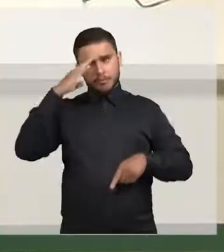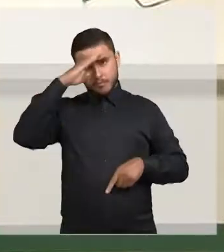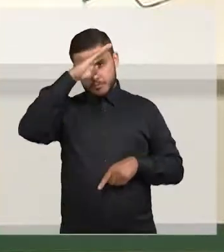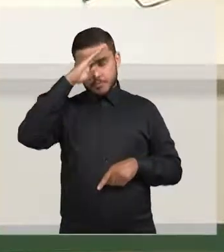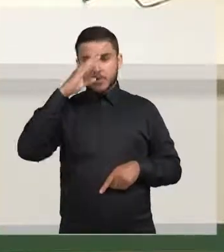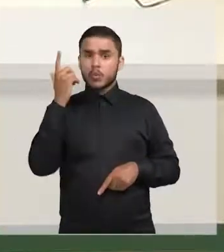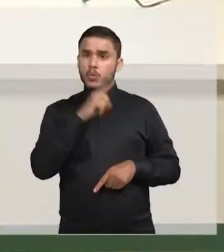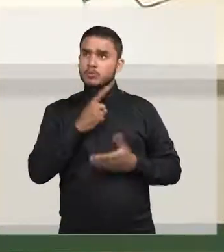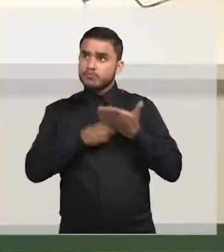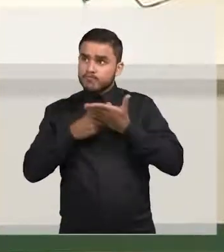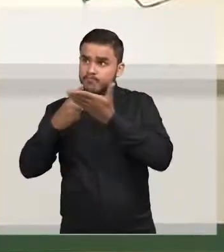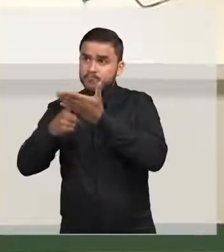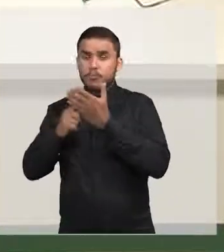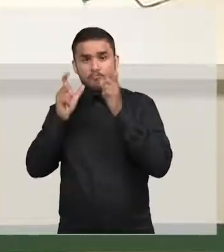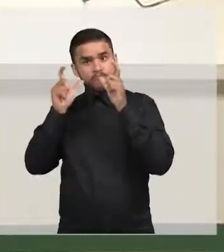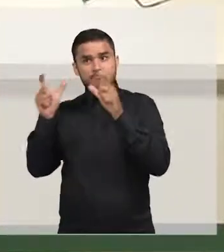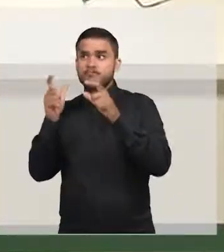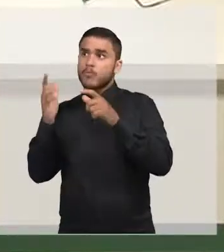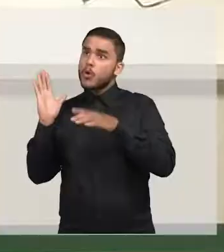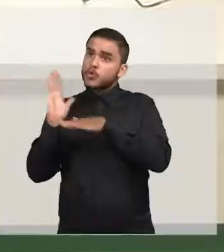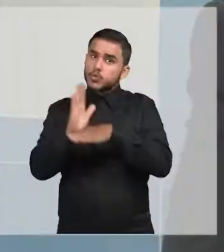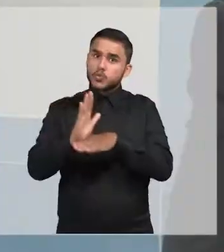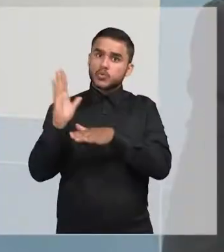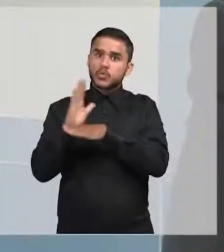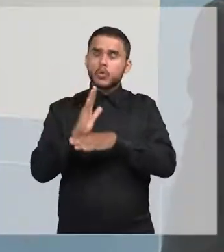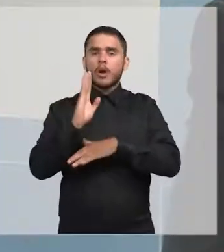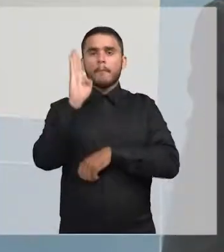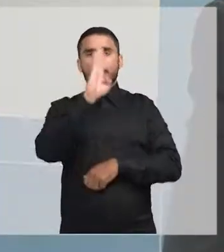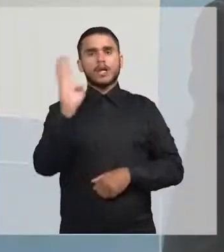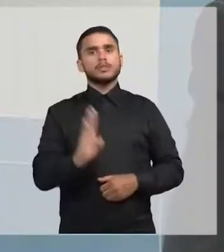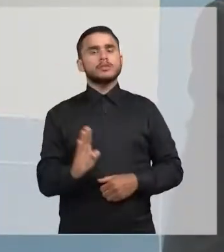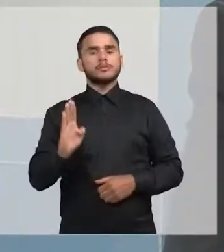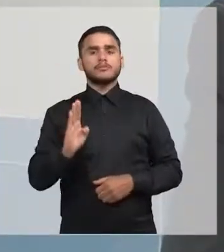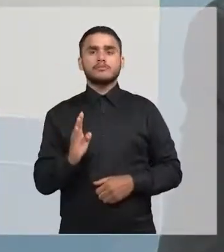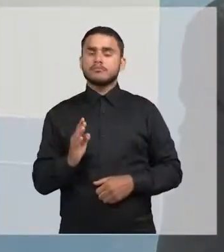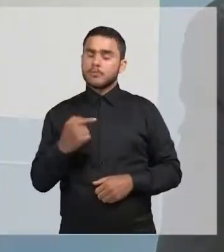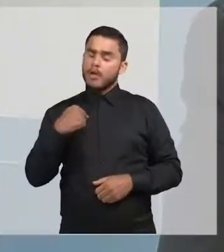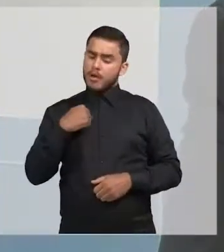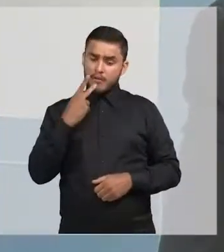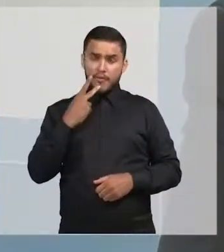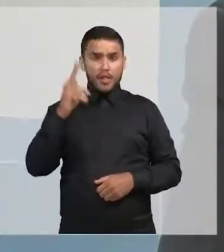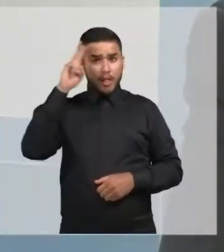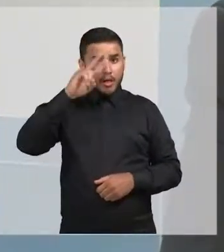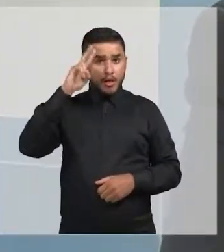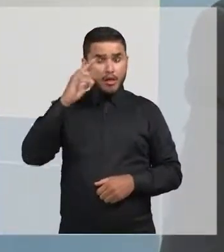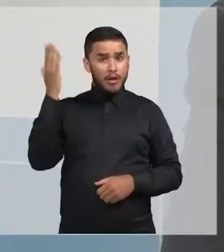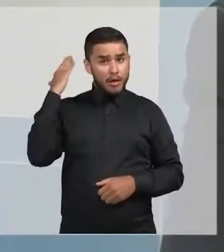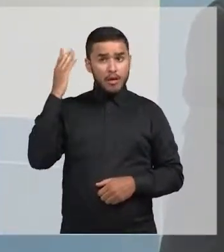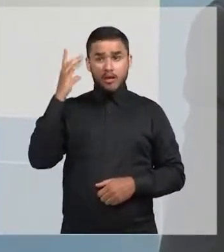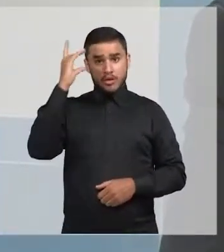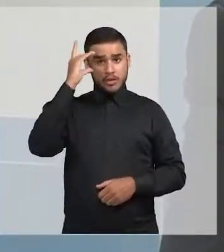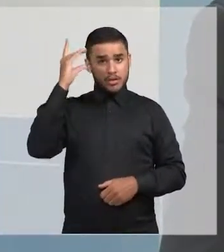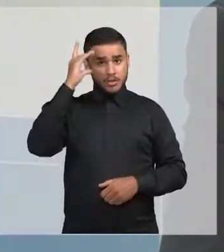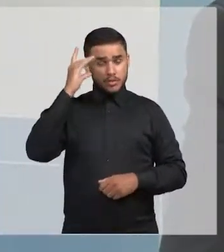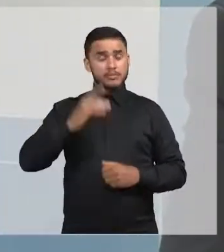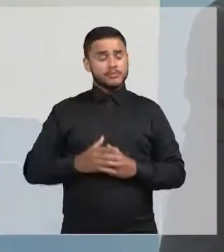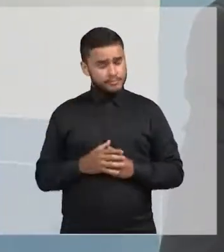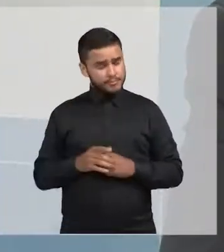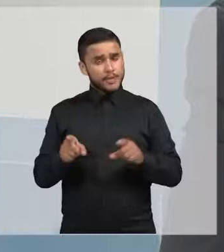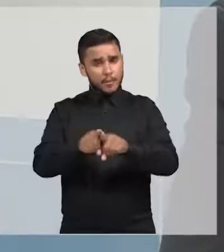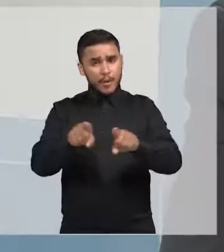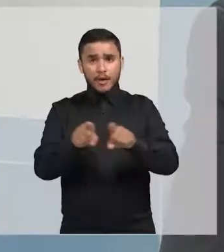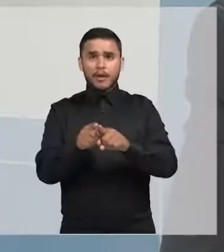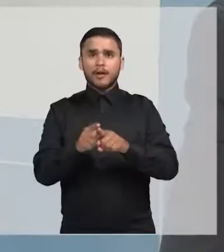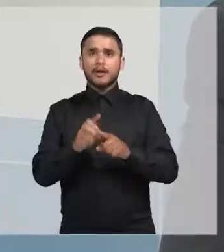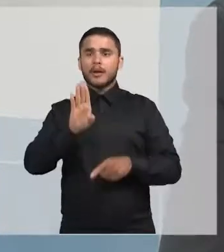bilateral. Que ele interessa, ou seja, um país, um outro, e ele interessa. Como foi feito no tempo da Dilma. A Dilma fez